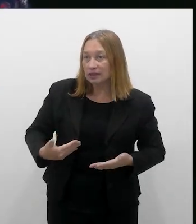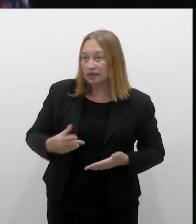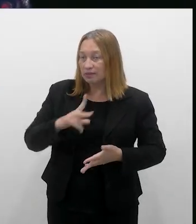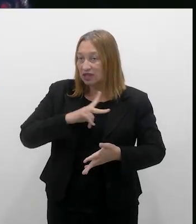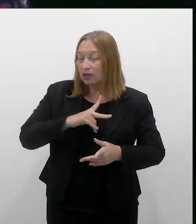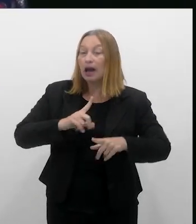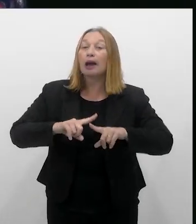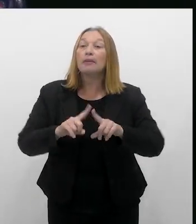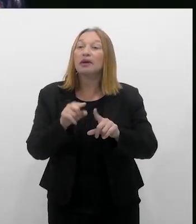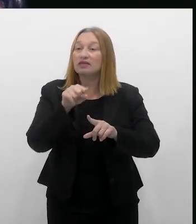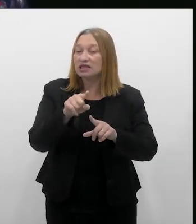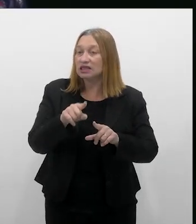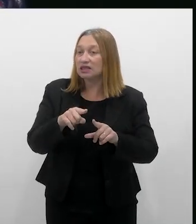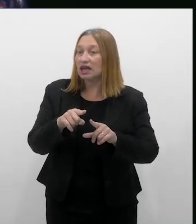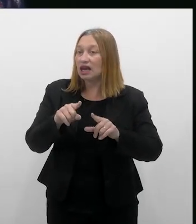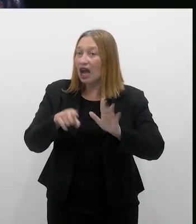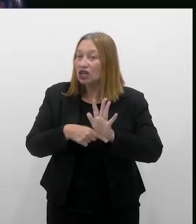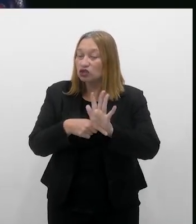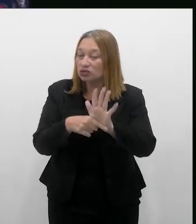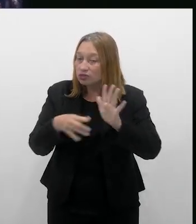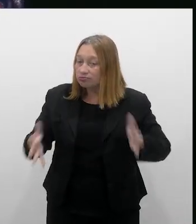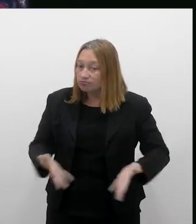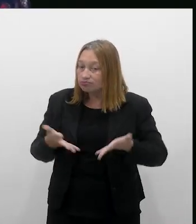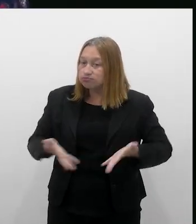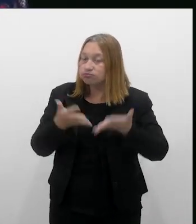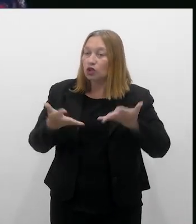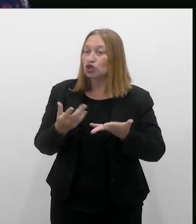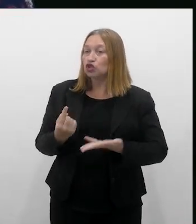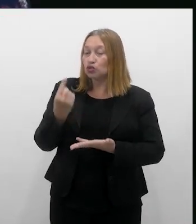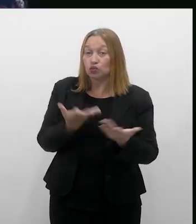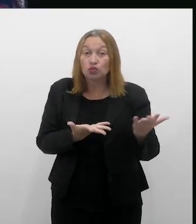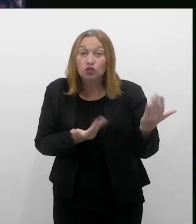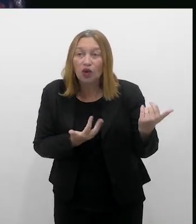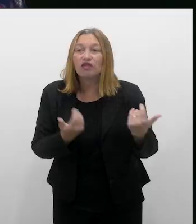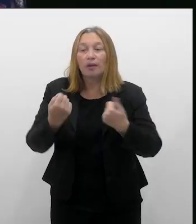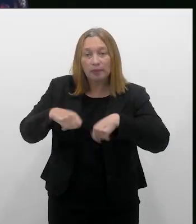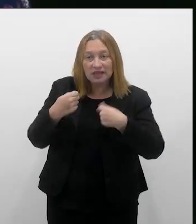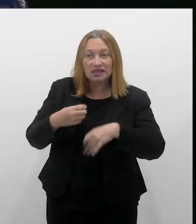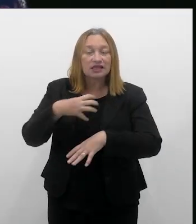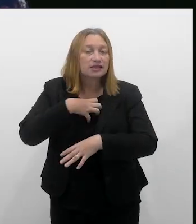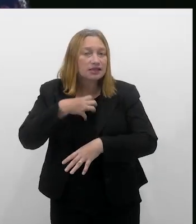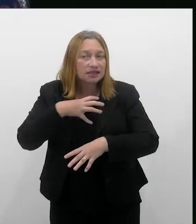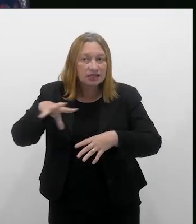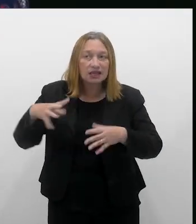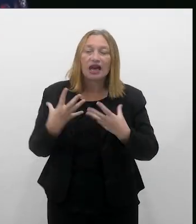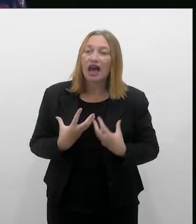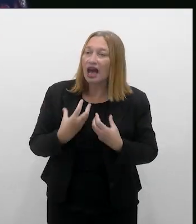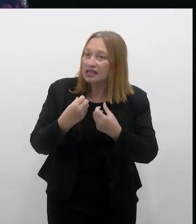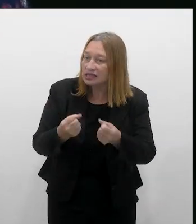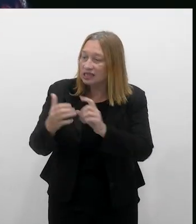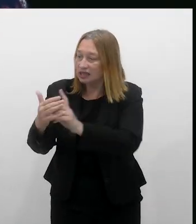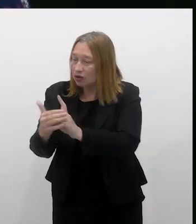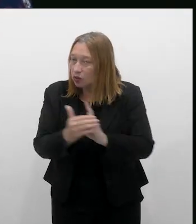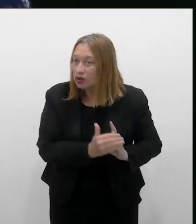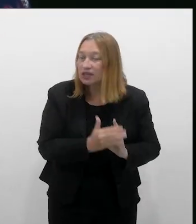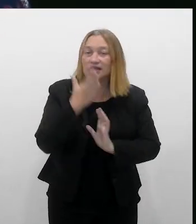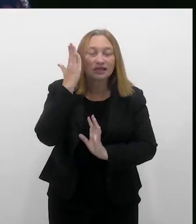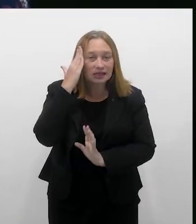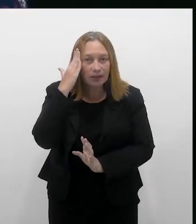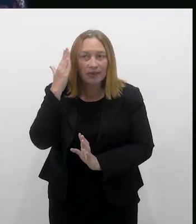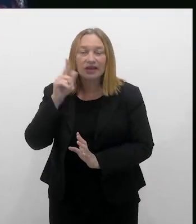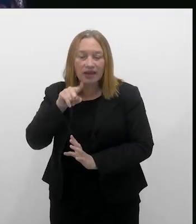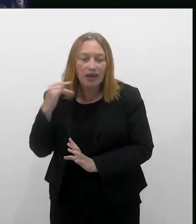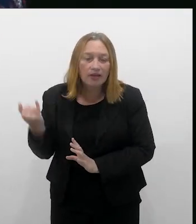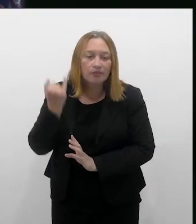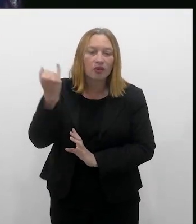filhos. Portanto, você está mexendo também numa questão da autoestima e, sobretudo, de um jovem, que ele precisa se sentir aceito, acolhido, ele